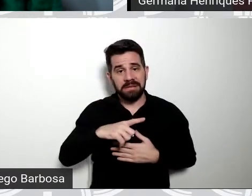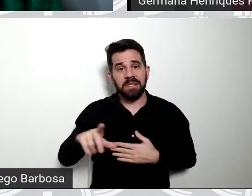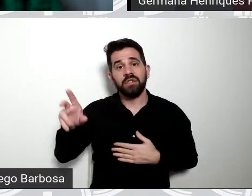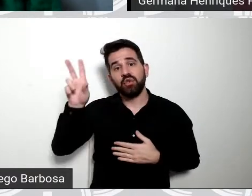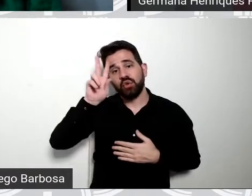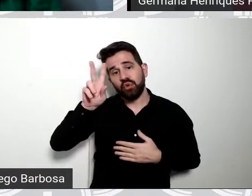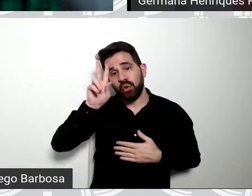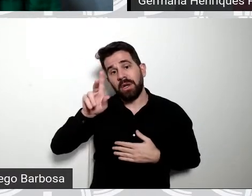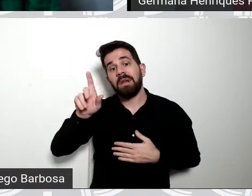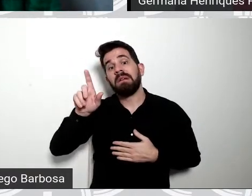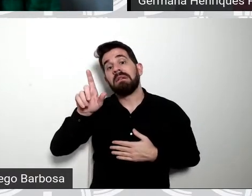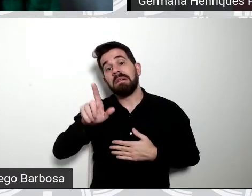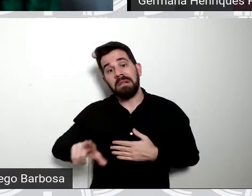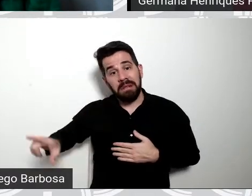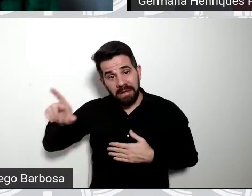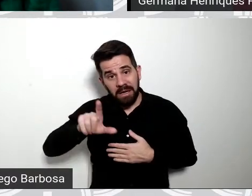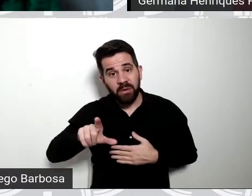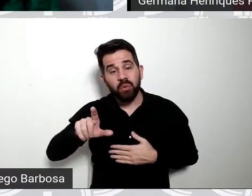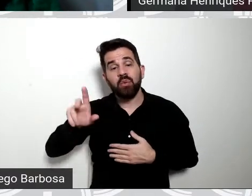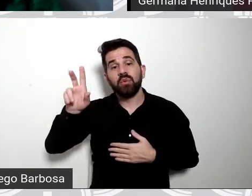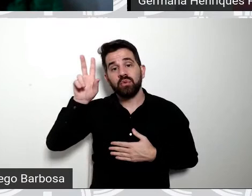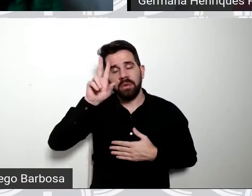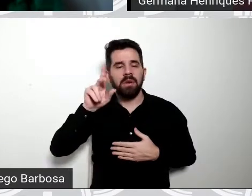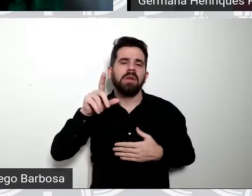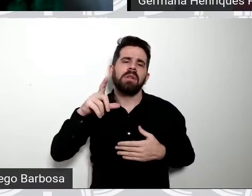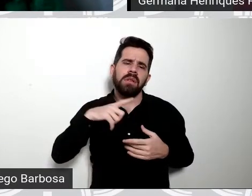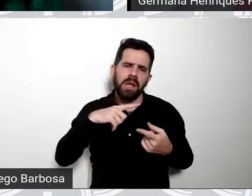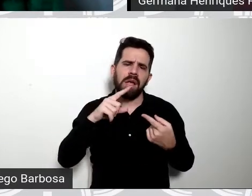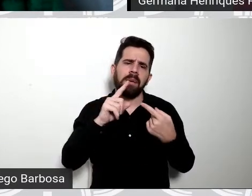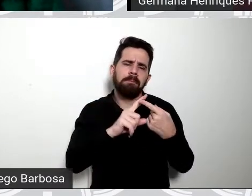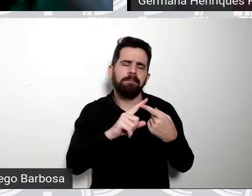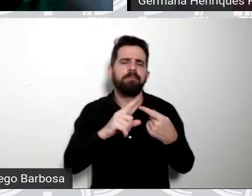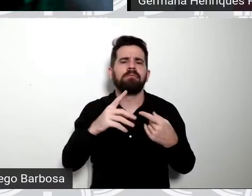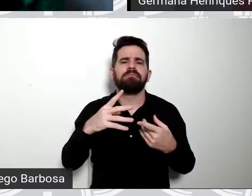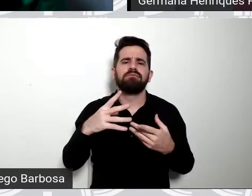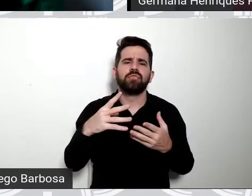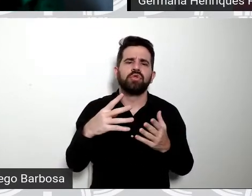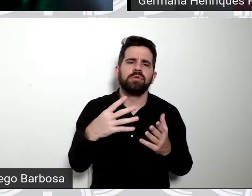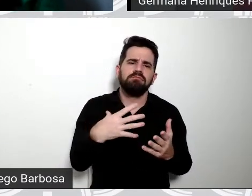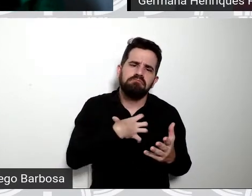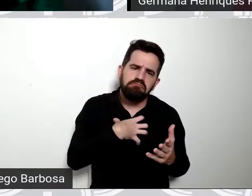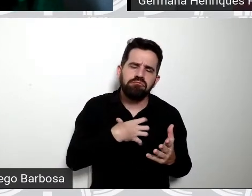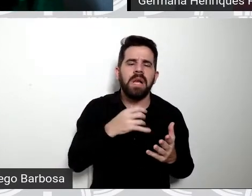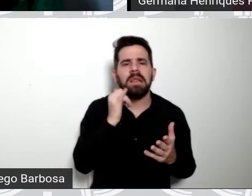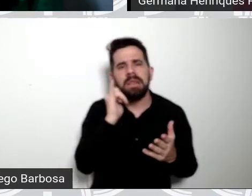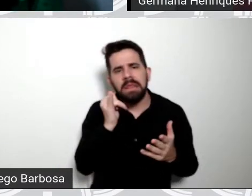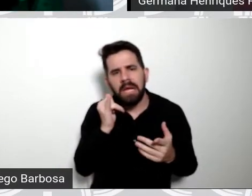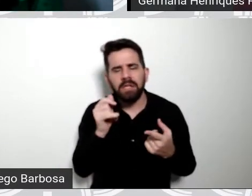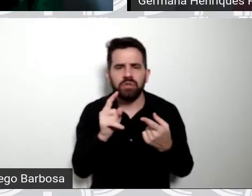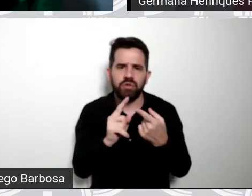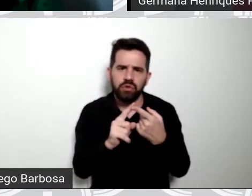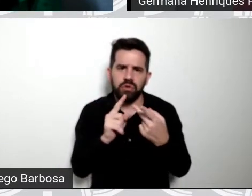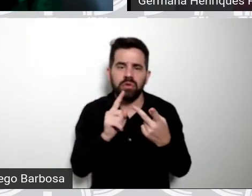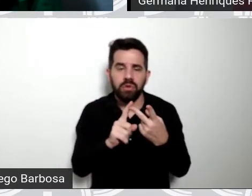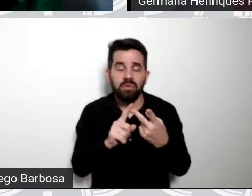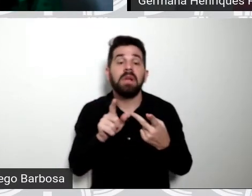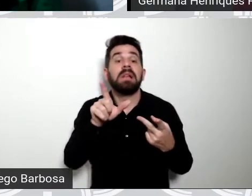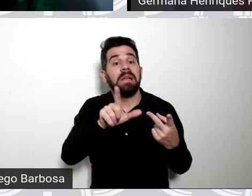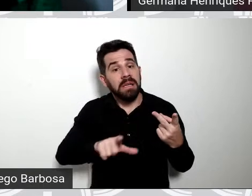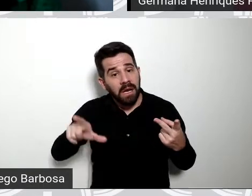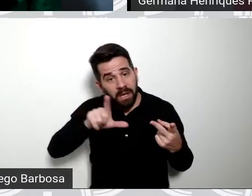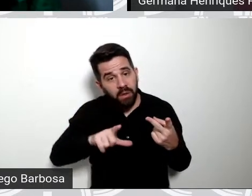A história teria aspectos da narrativa e a literatura componentes históricos.